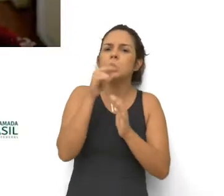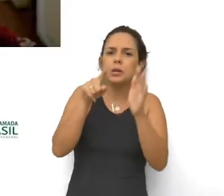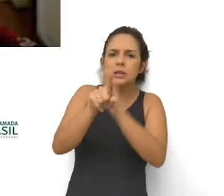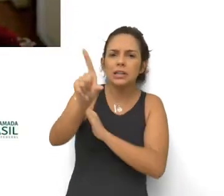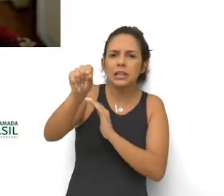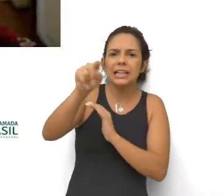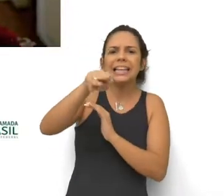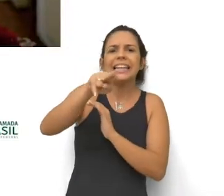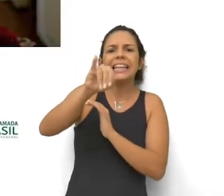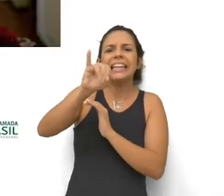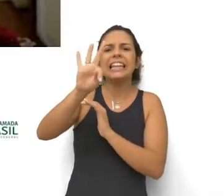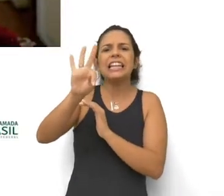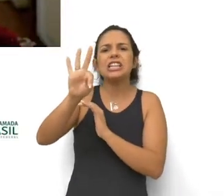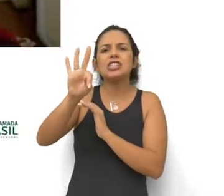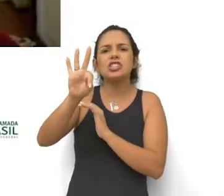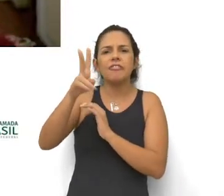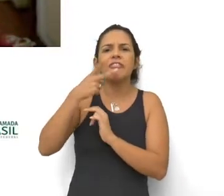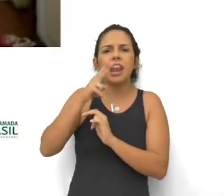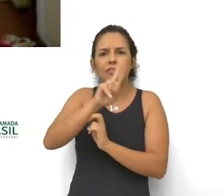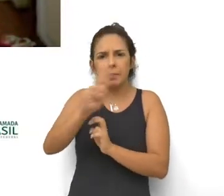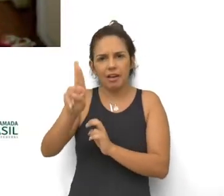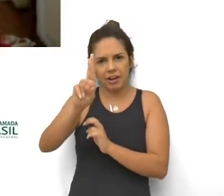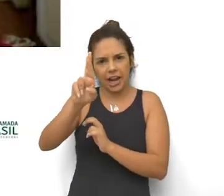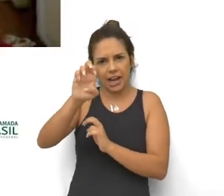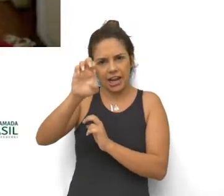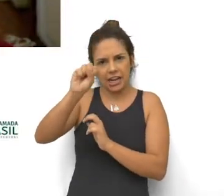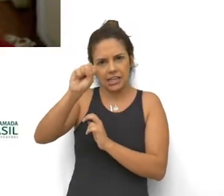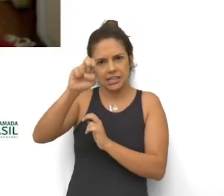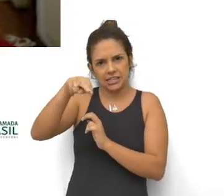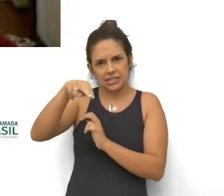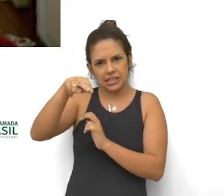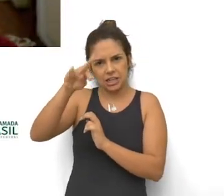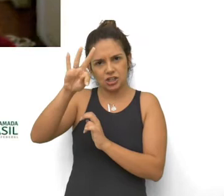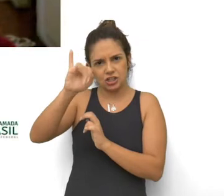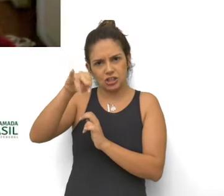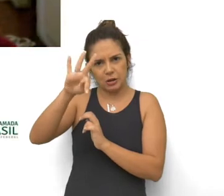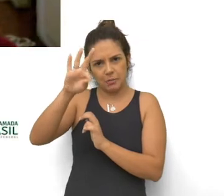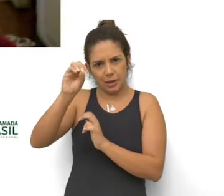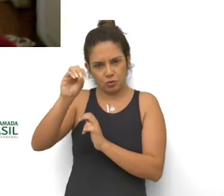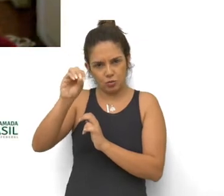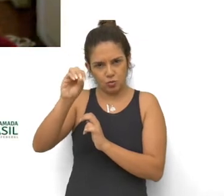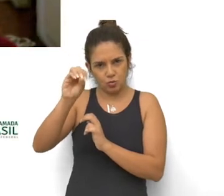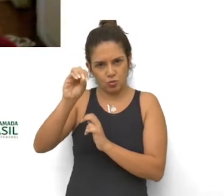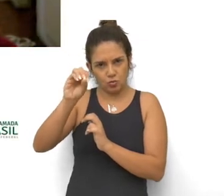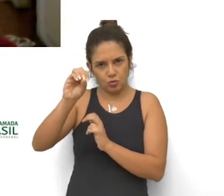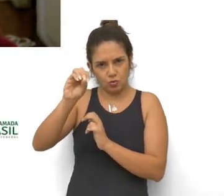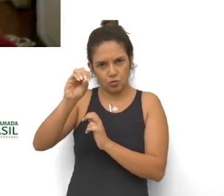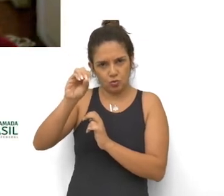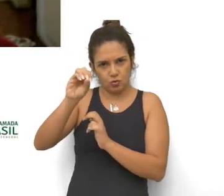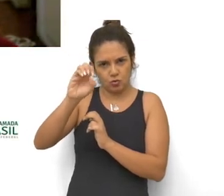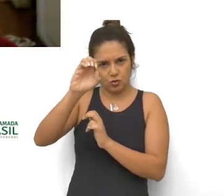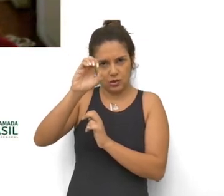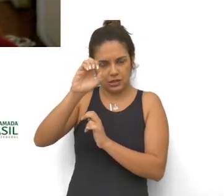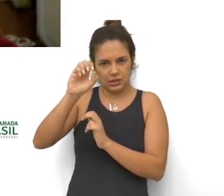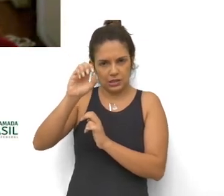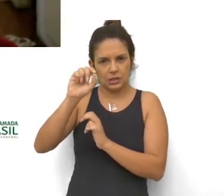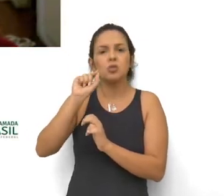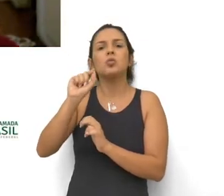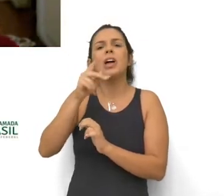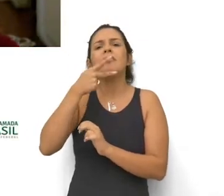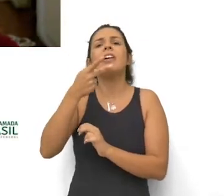Nietzsche classificava como ressentimento? Não entendi. O Nietzsche classificava